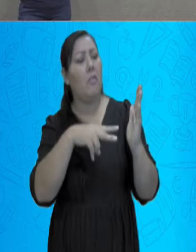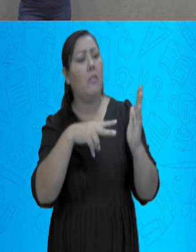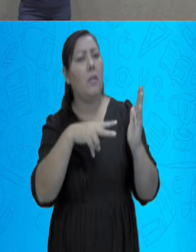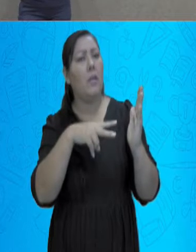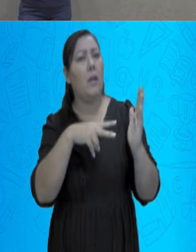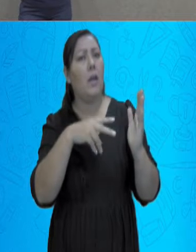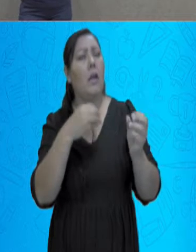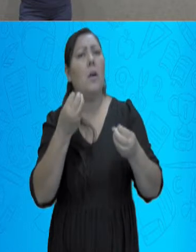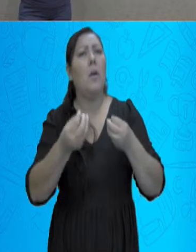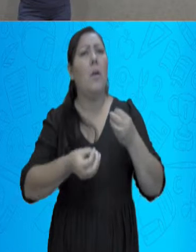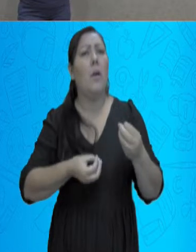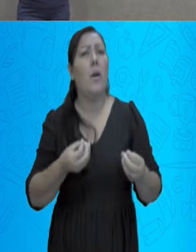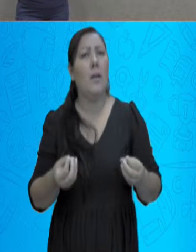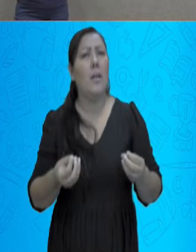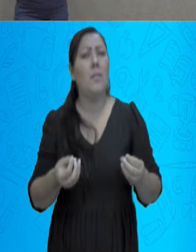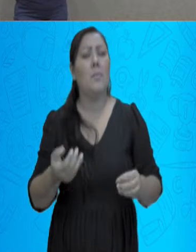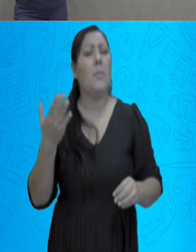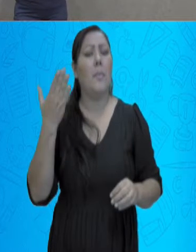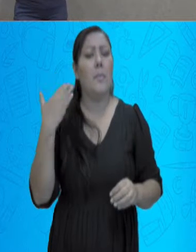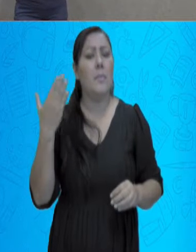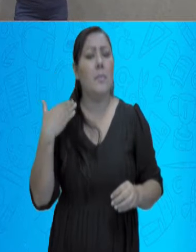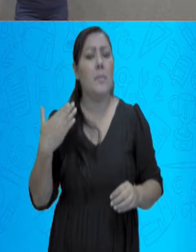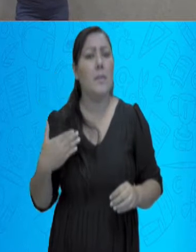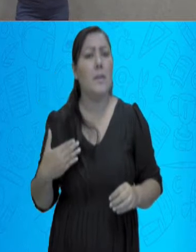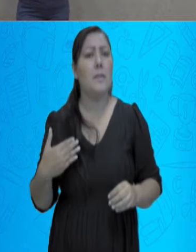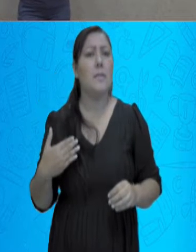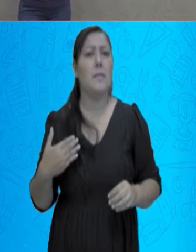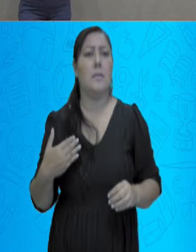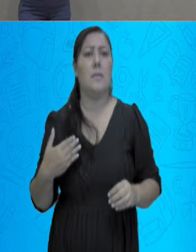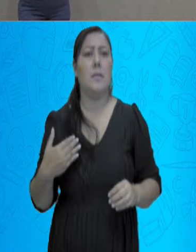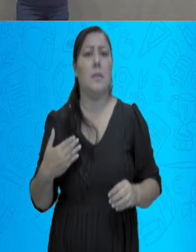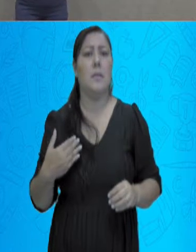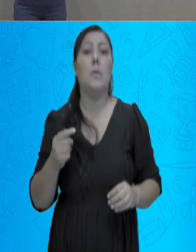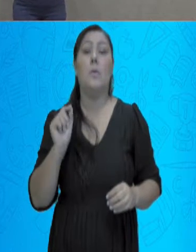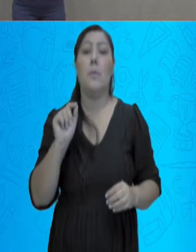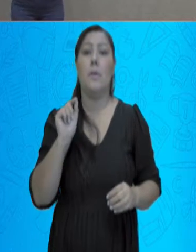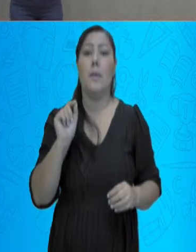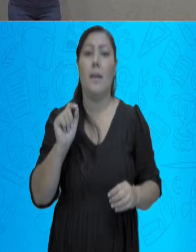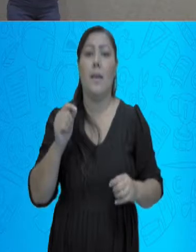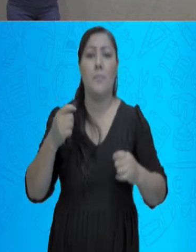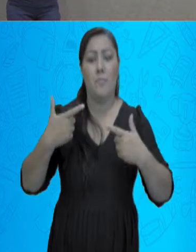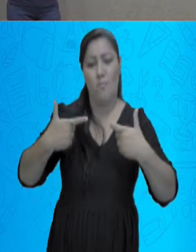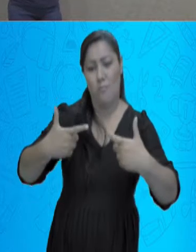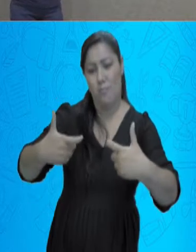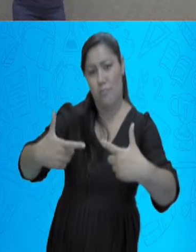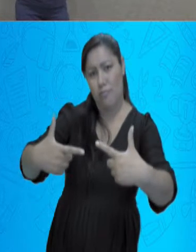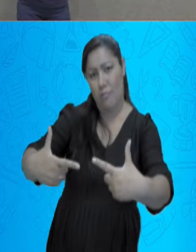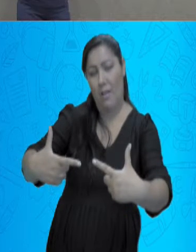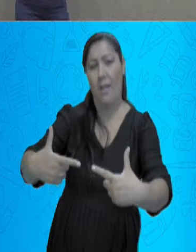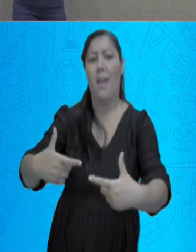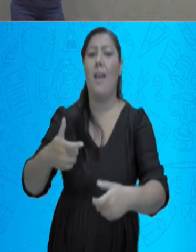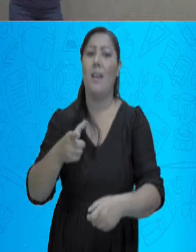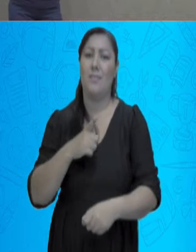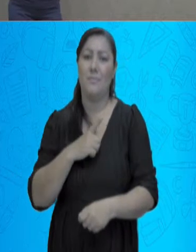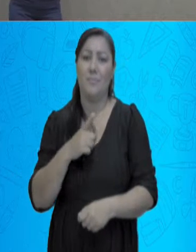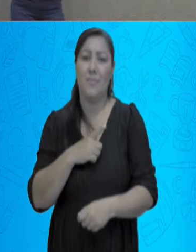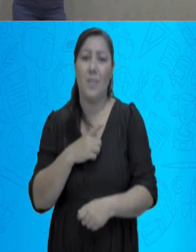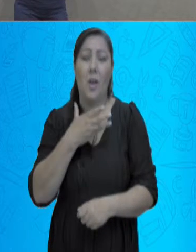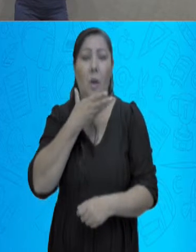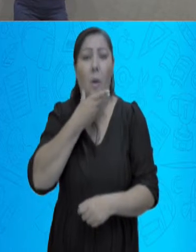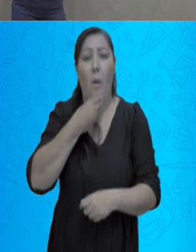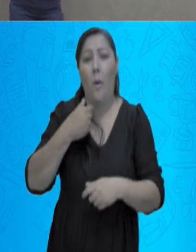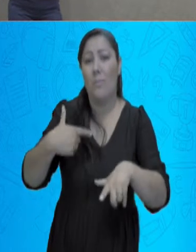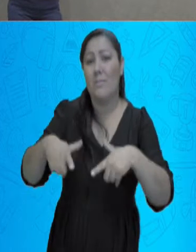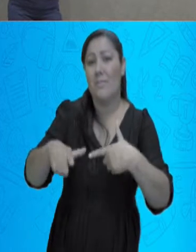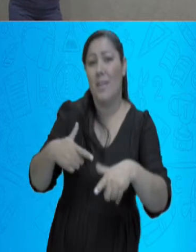mesmo? Ou seja, um período em que os homens não poderiam fazer esse trabalho. Eles estavam em guerra e as mulheres em casa